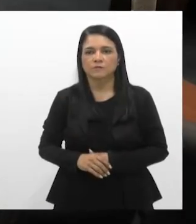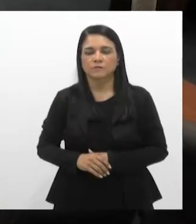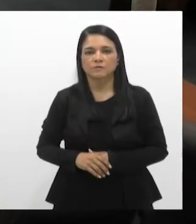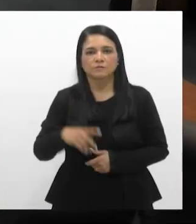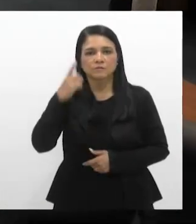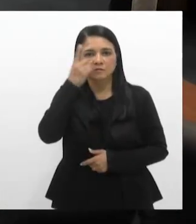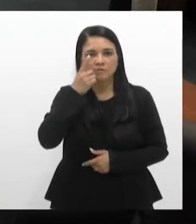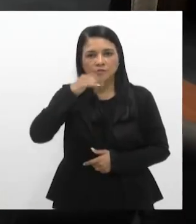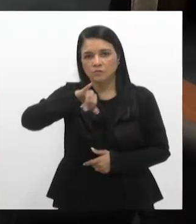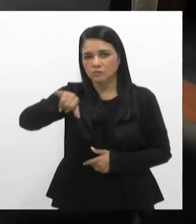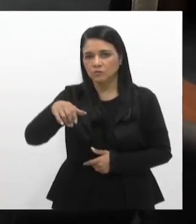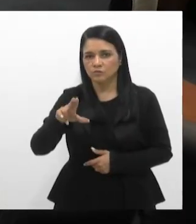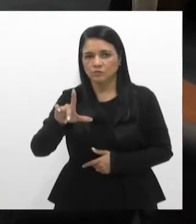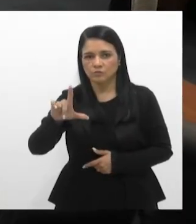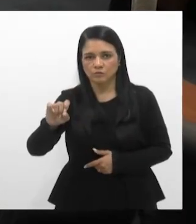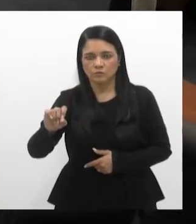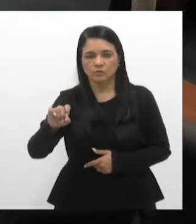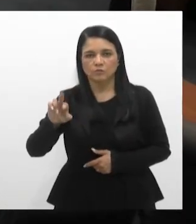Deputado Júlio Rocha.